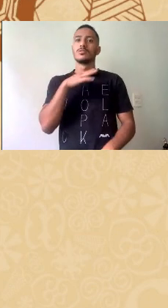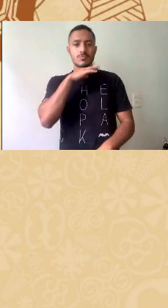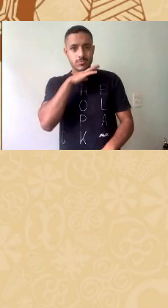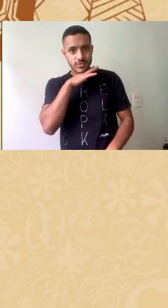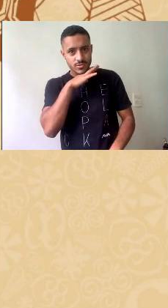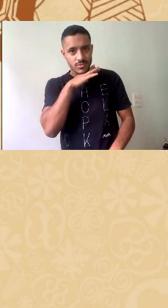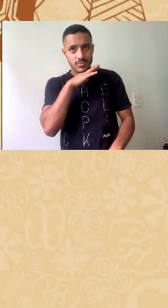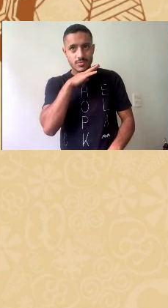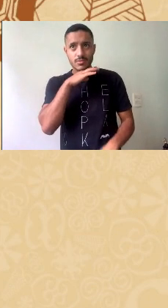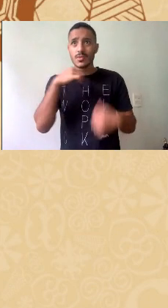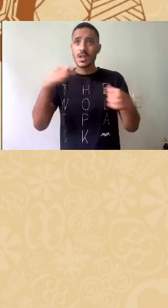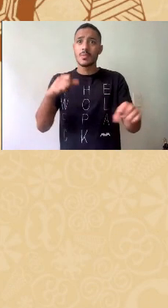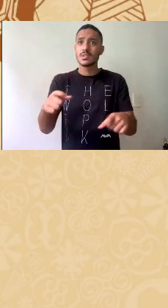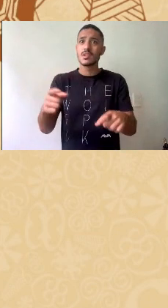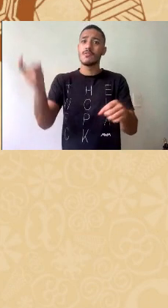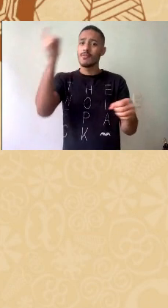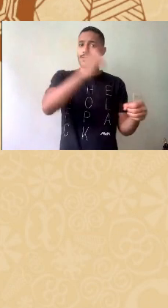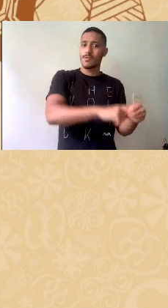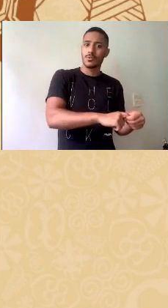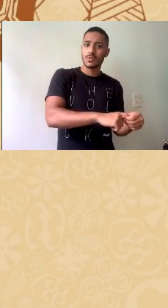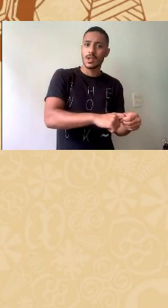Cláudia? Aprender com eles e retomar.